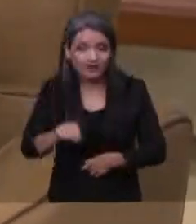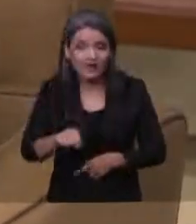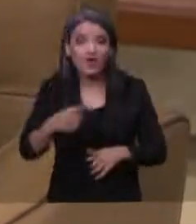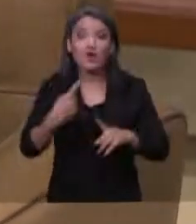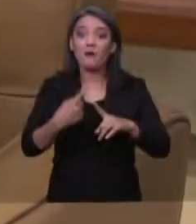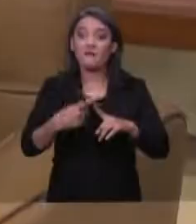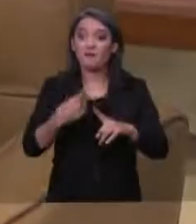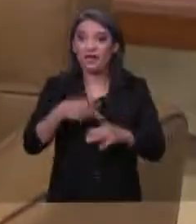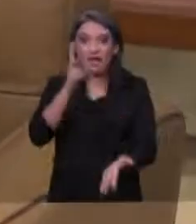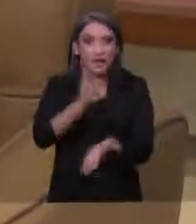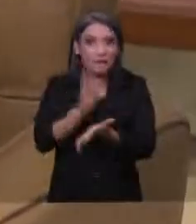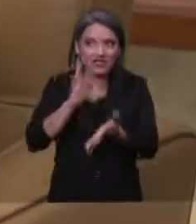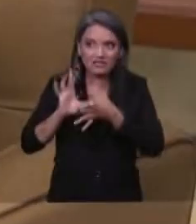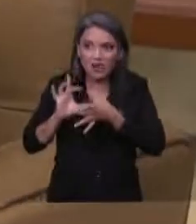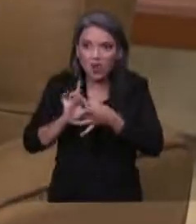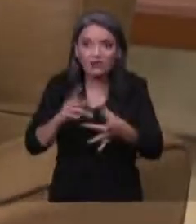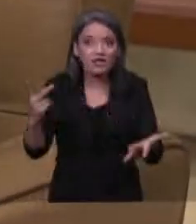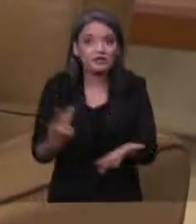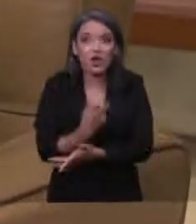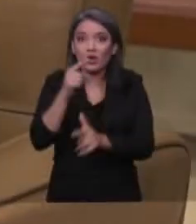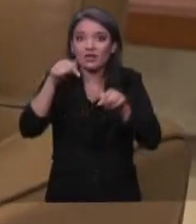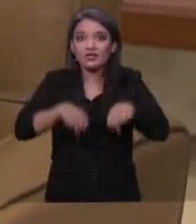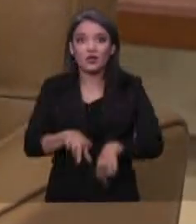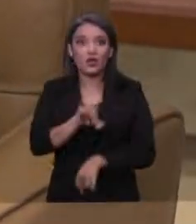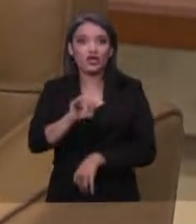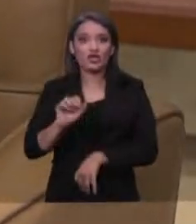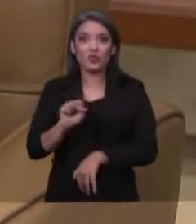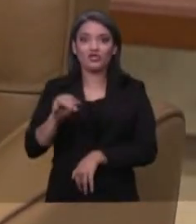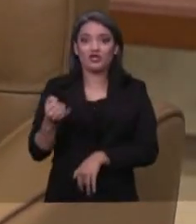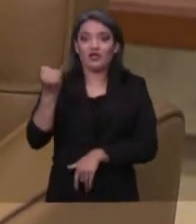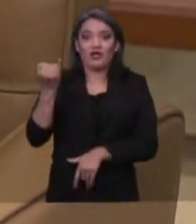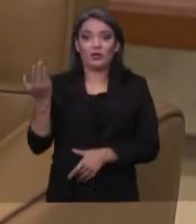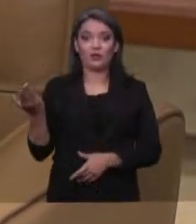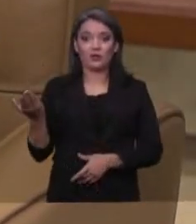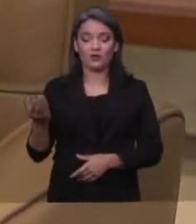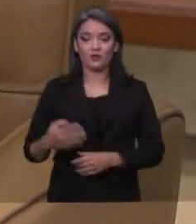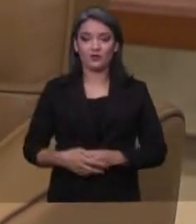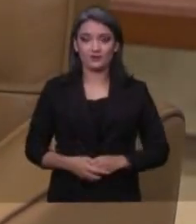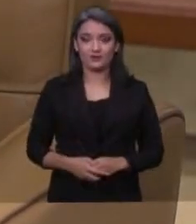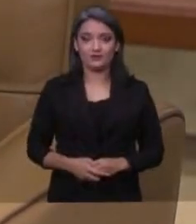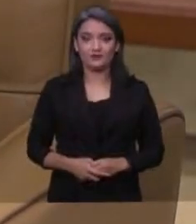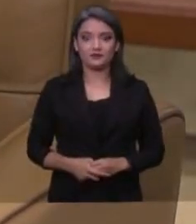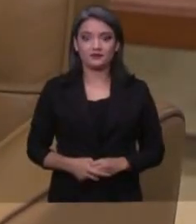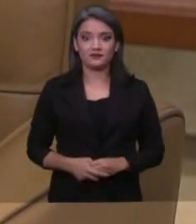descontextualizado disso que ocorreu aqui no dia 8 de janeiro.